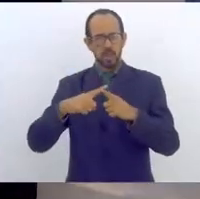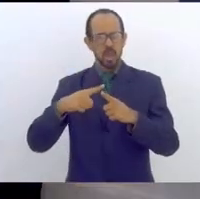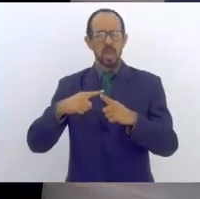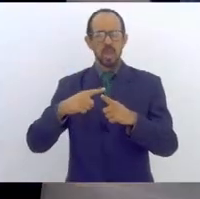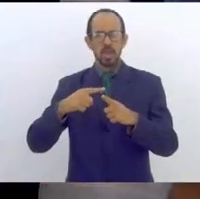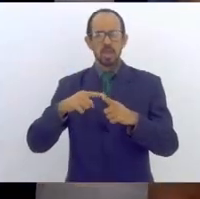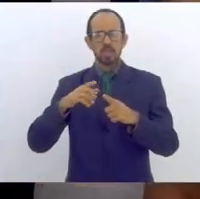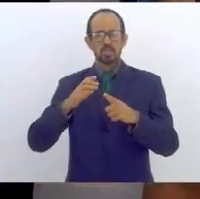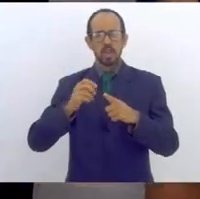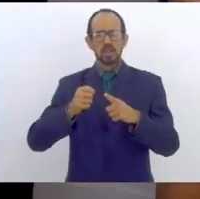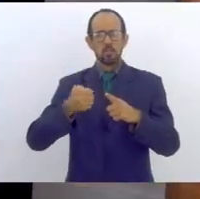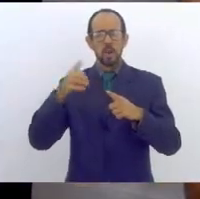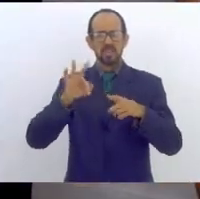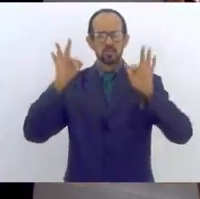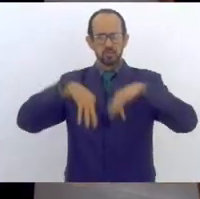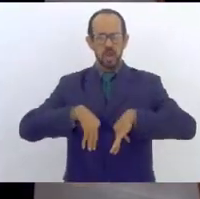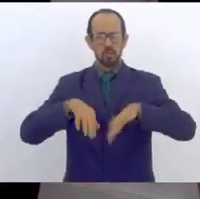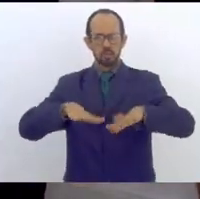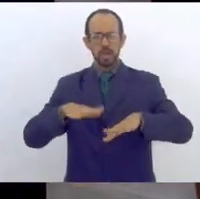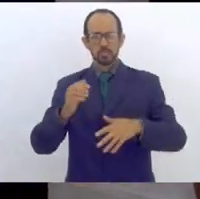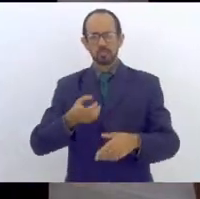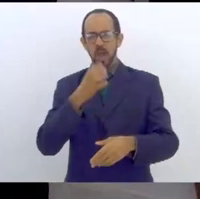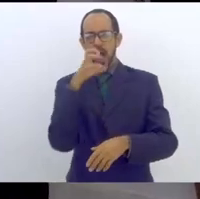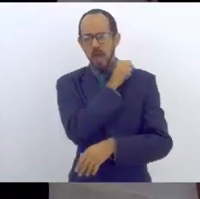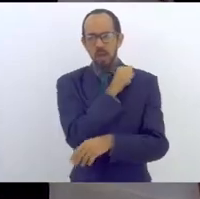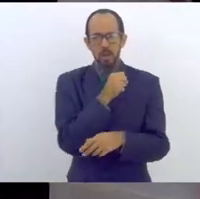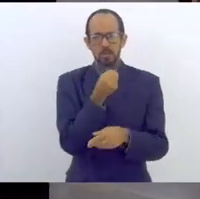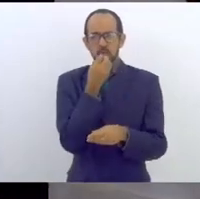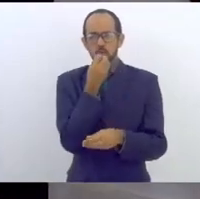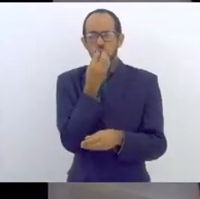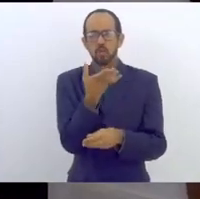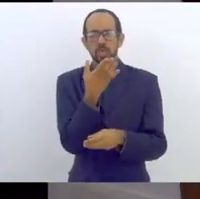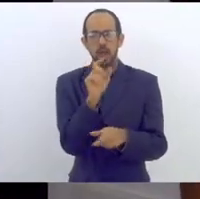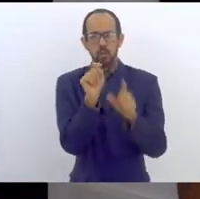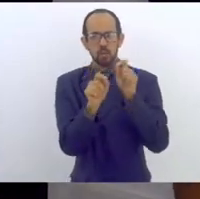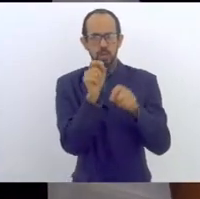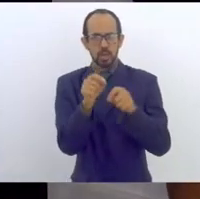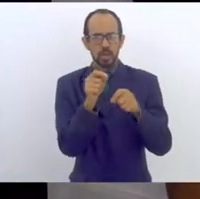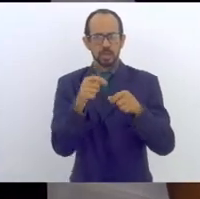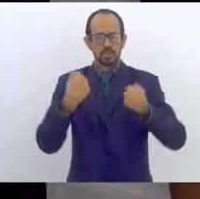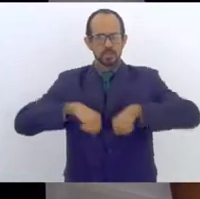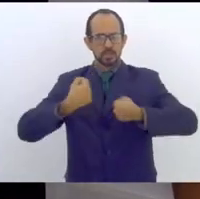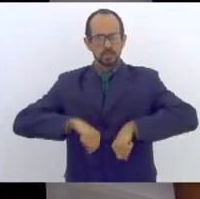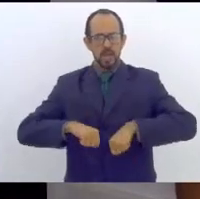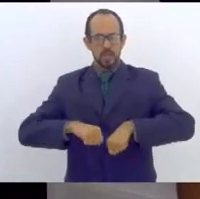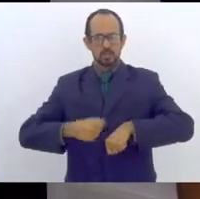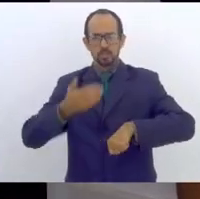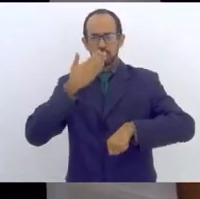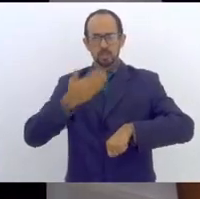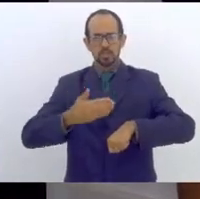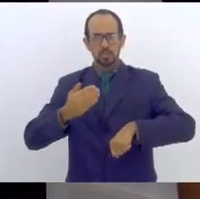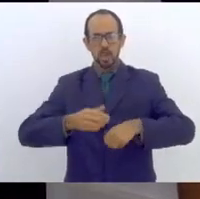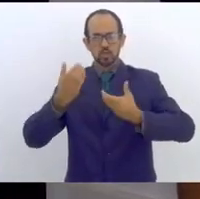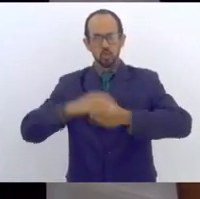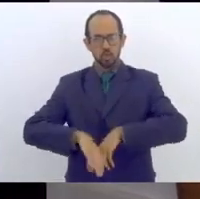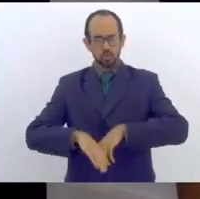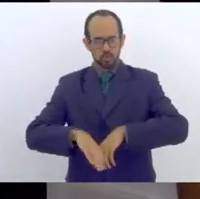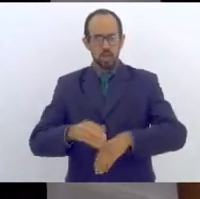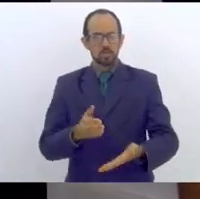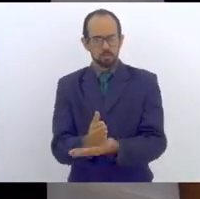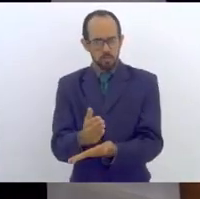encerrou eu só queria dar um rápido depoimento sobre a necessidade da convocação dos novos concursados para o cargo de perito